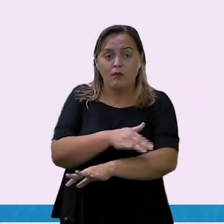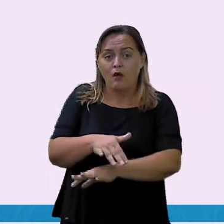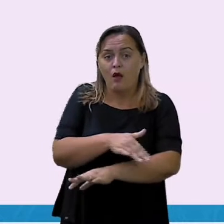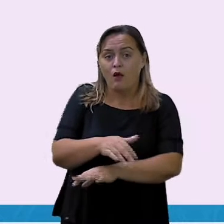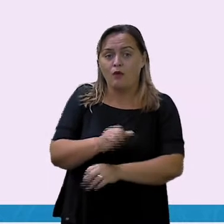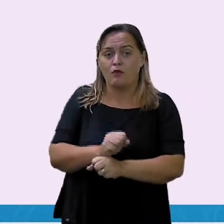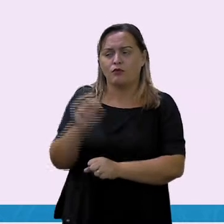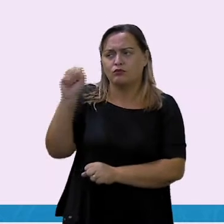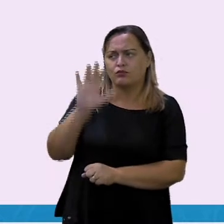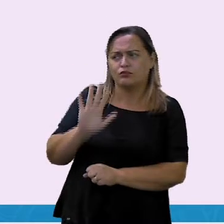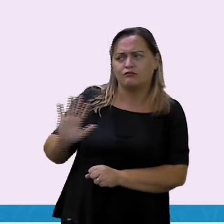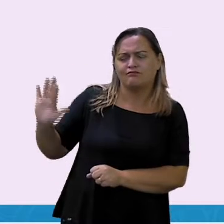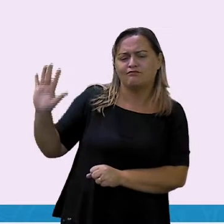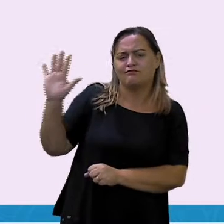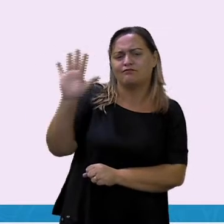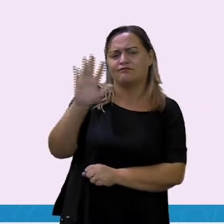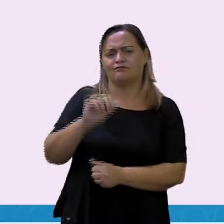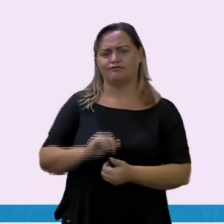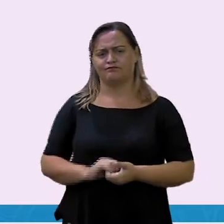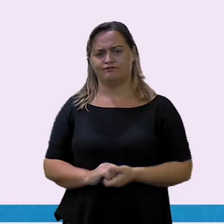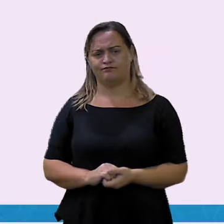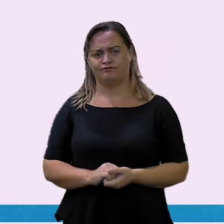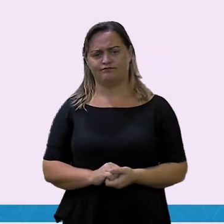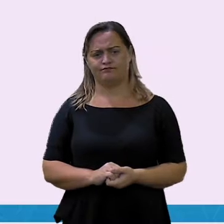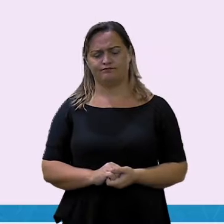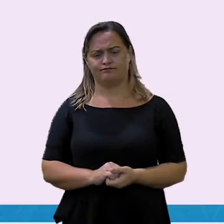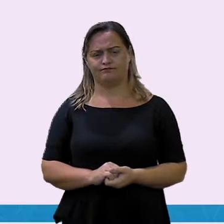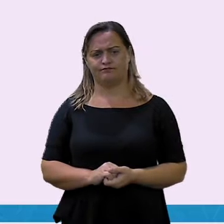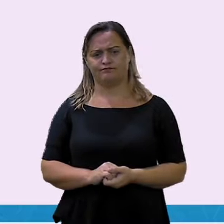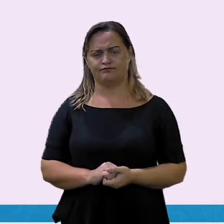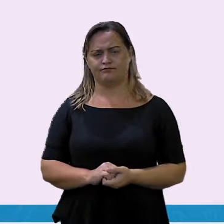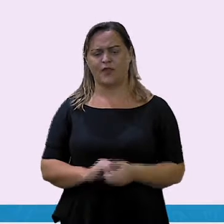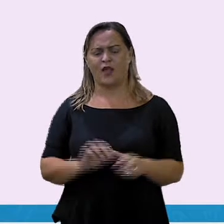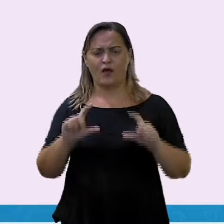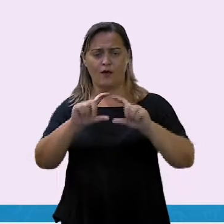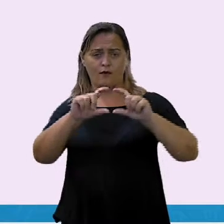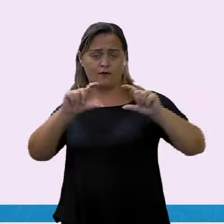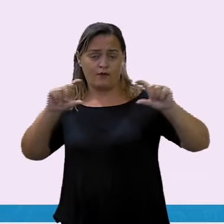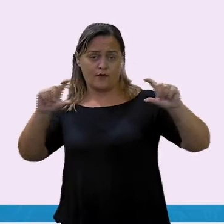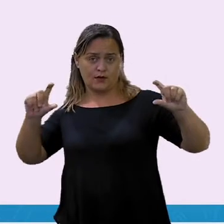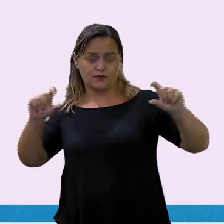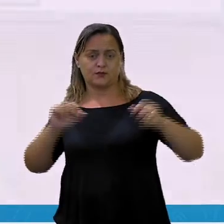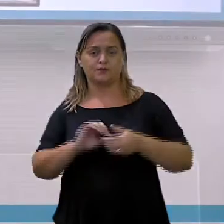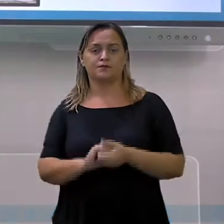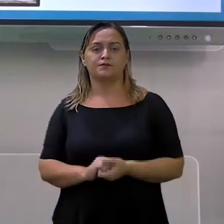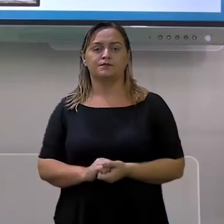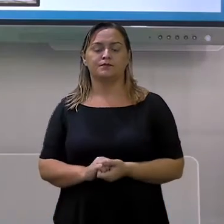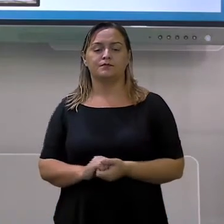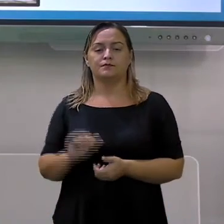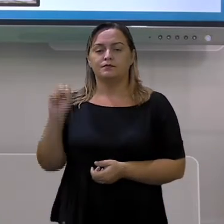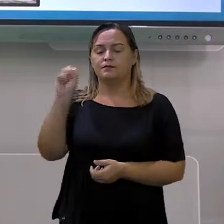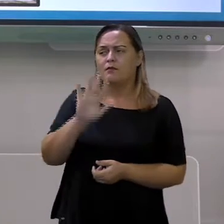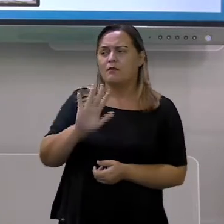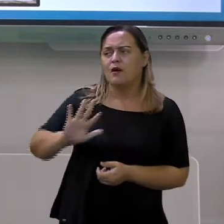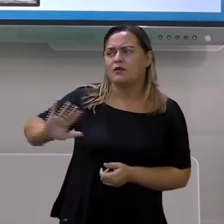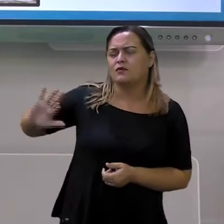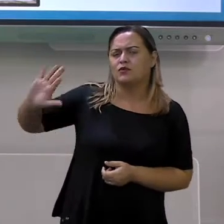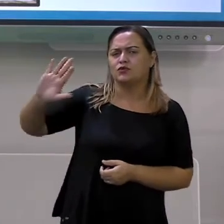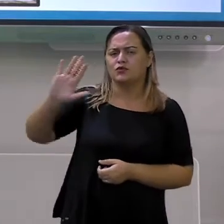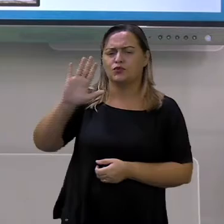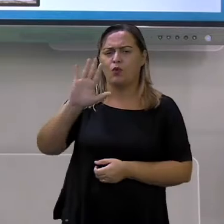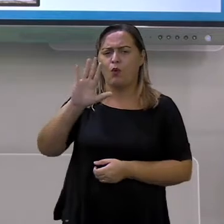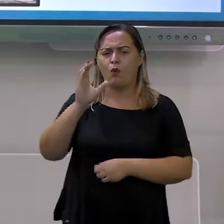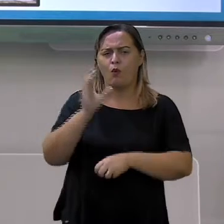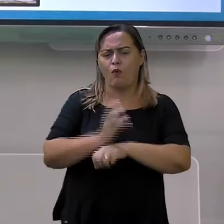atenção nessa frase. Paisagens concretas. Paisagens concretas. Vamos